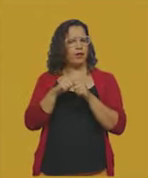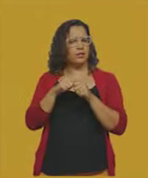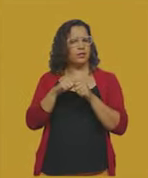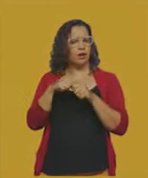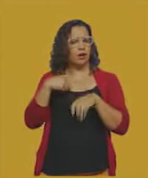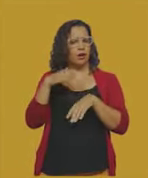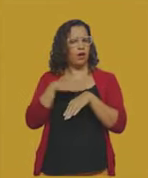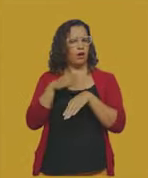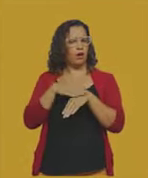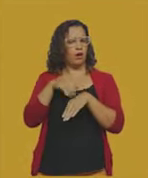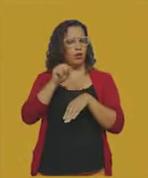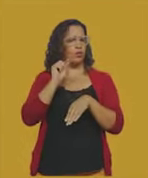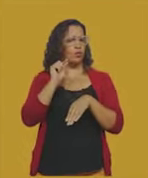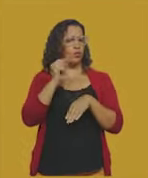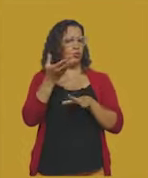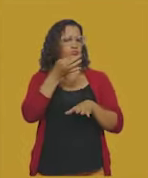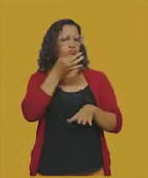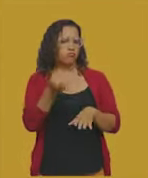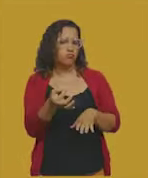ação que se propõe.